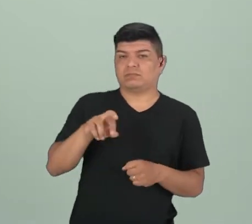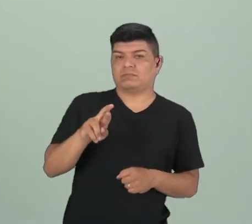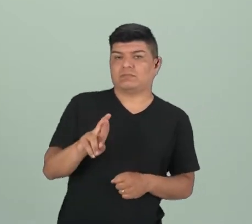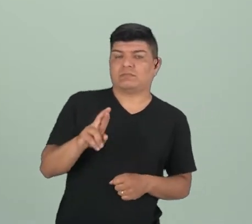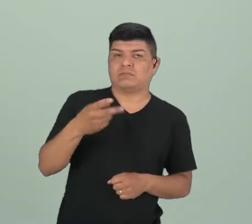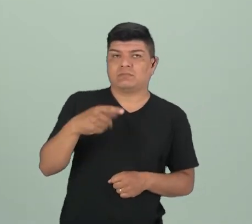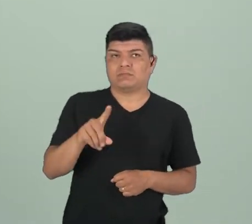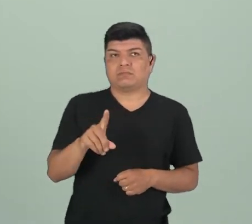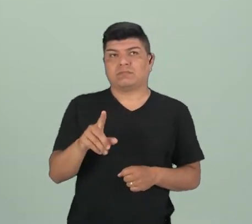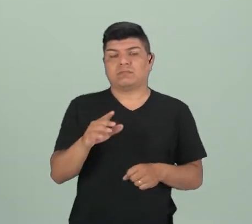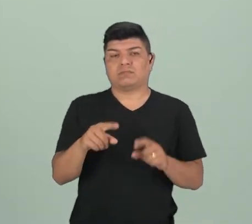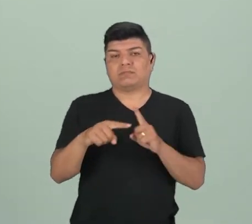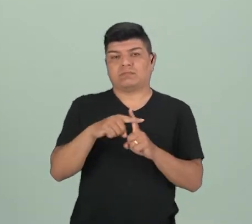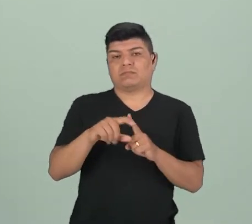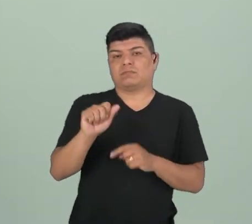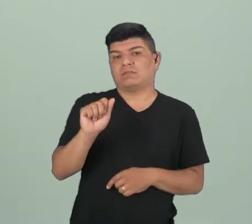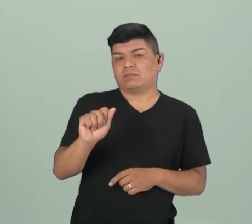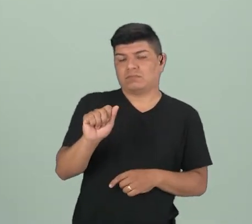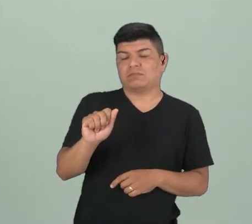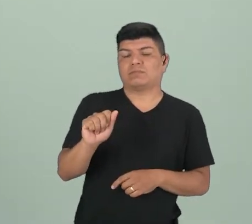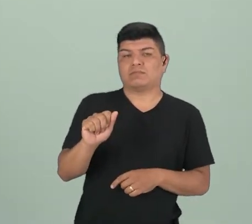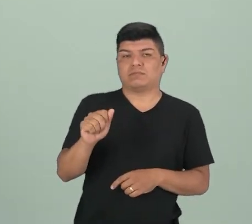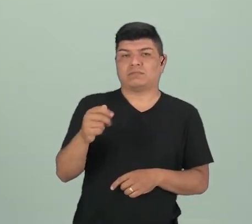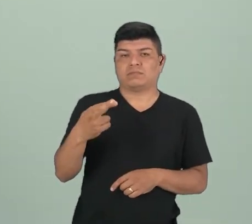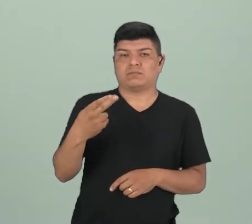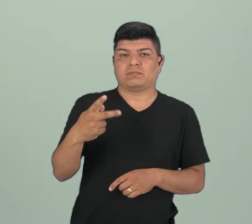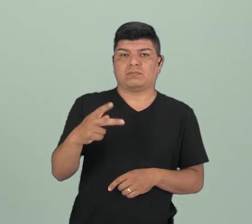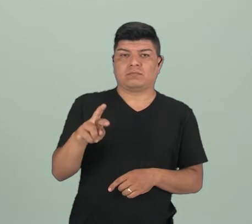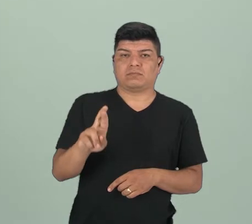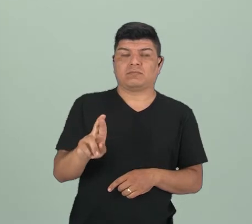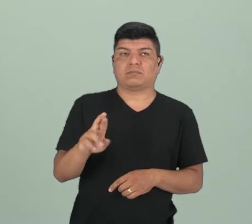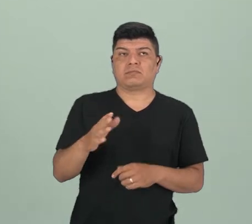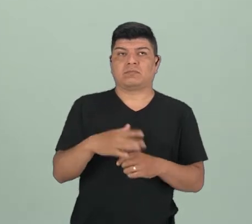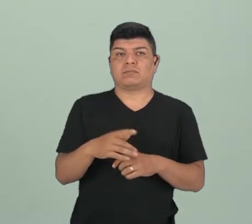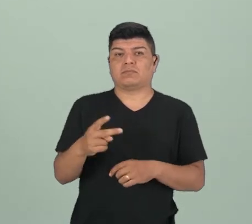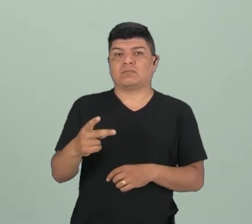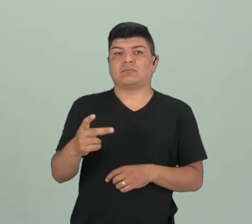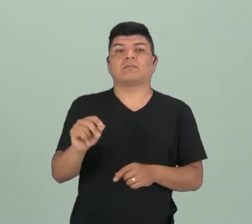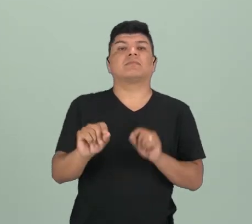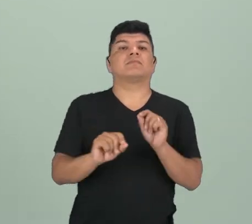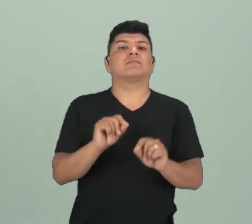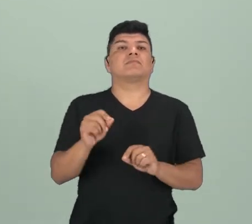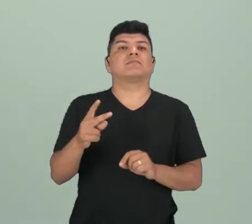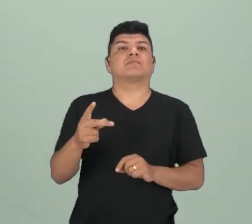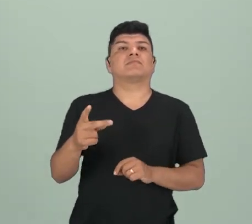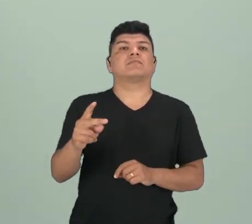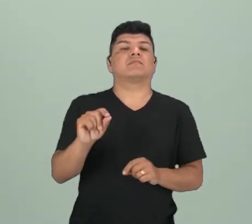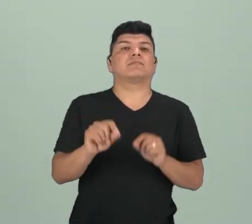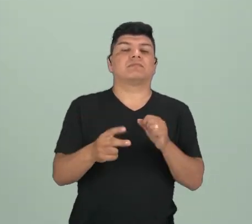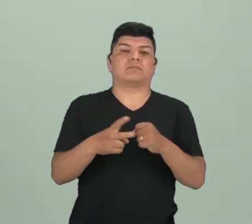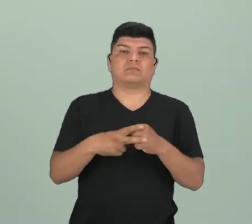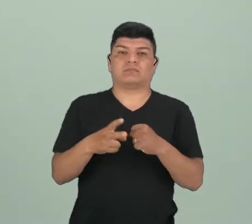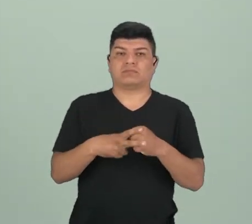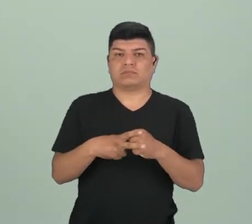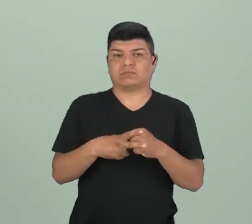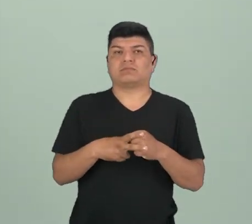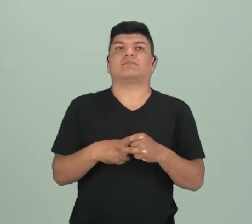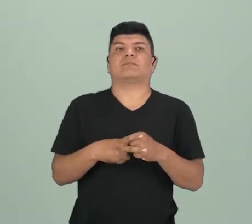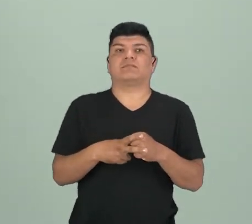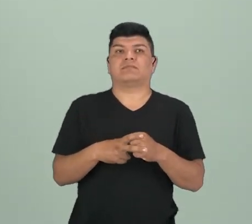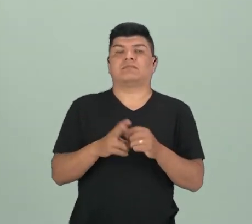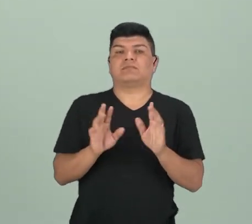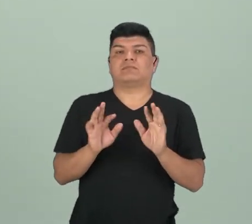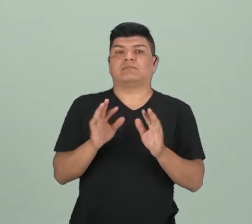mais o a, que é preposição, né? Preposição, mais infinitivo. O que é o infinitivo? É aquele verbo, galerinha, que ele está